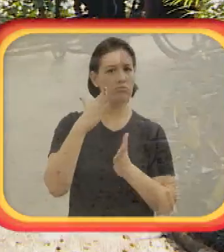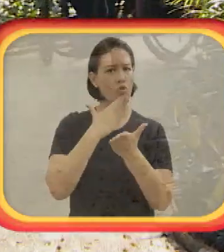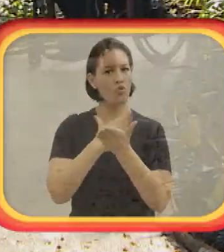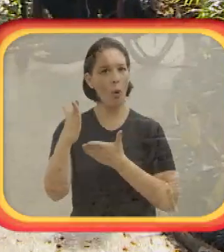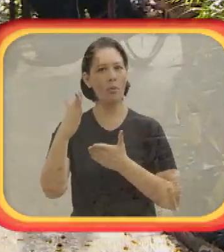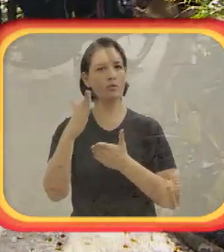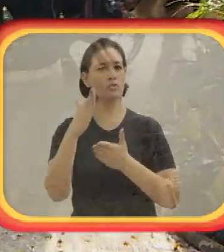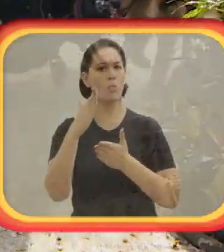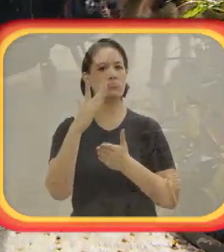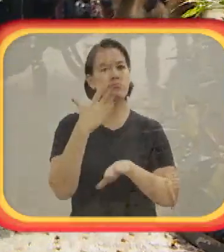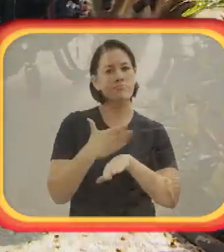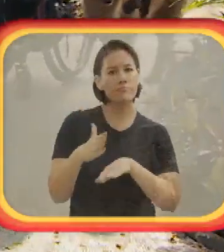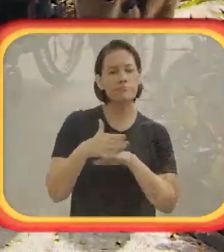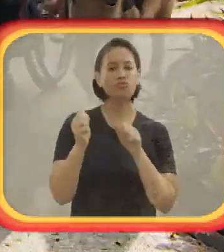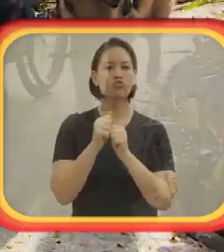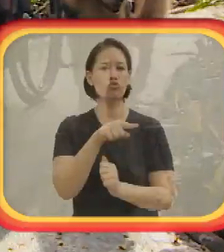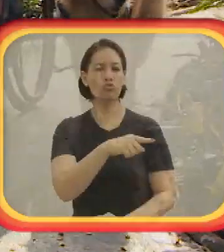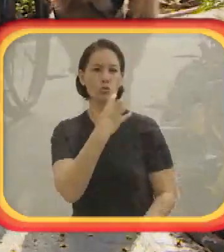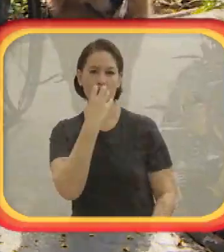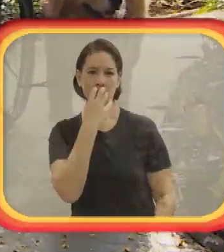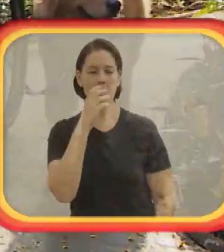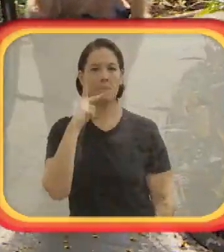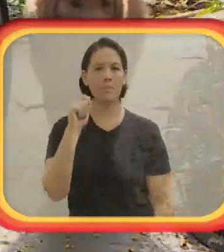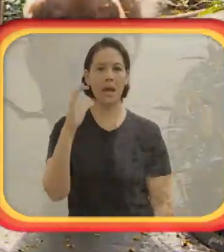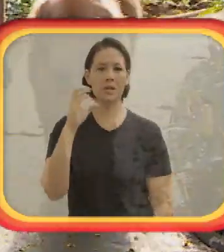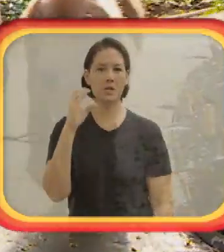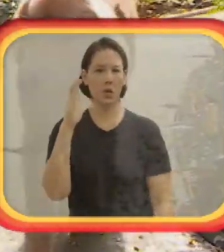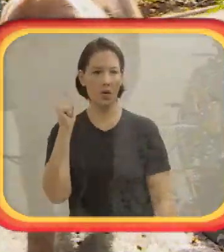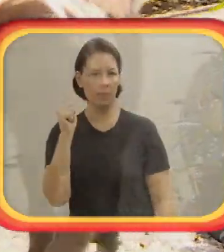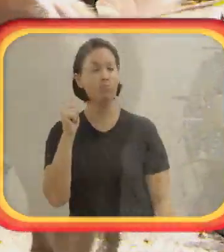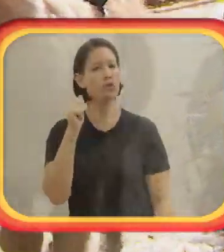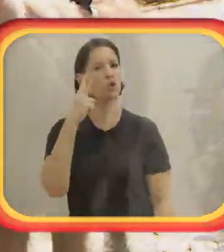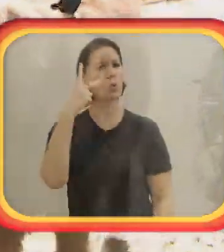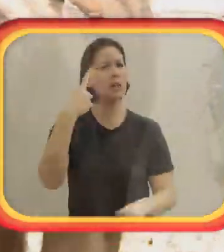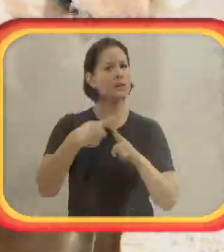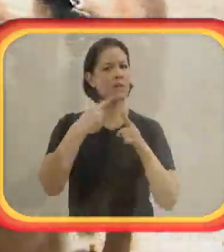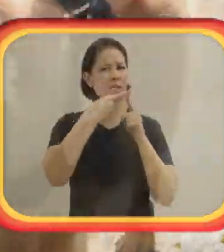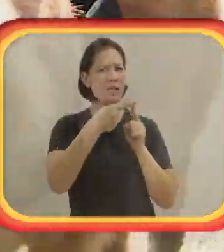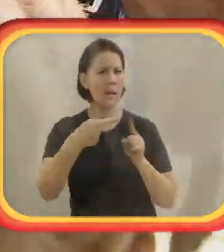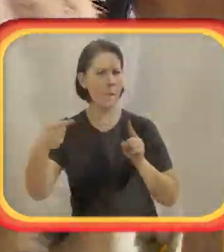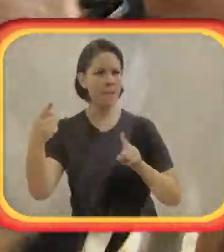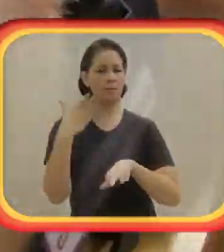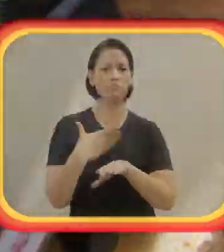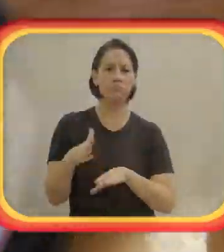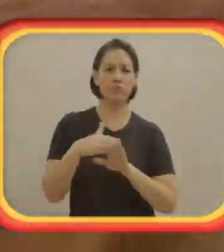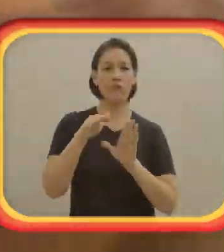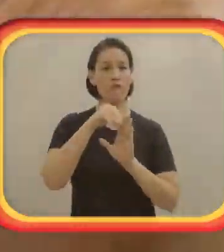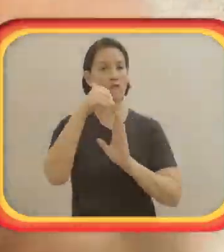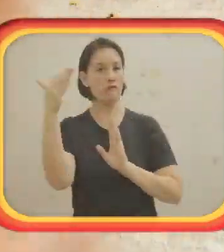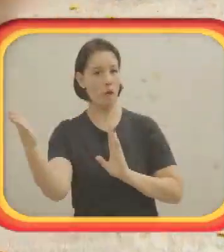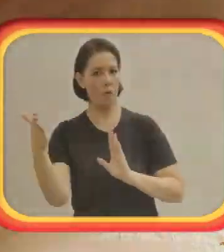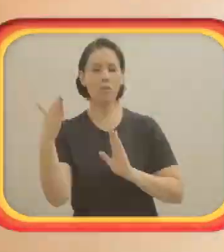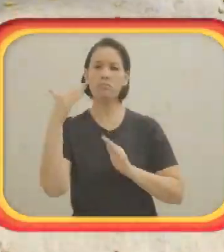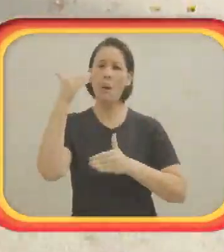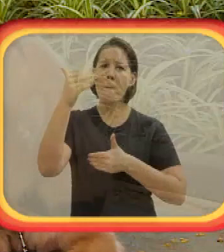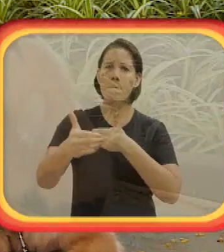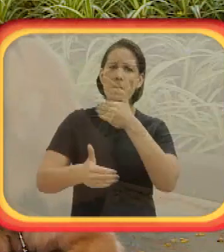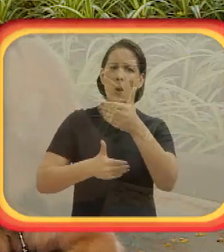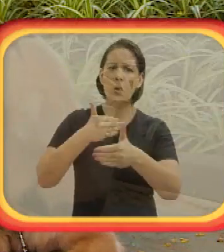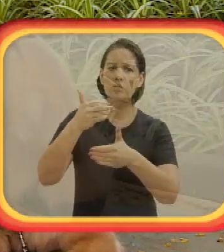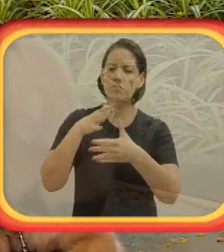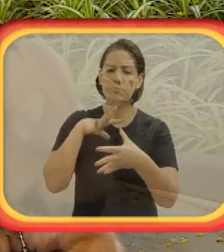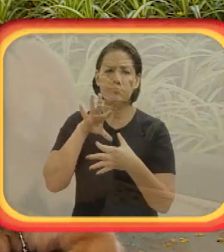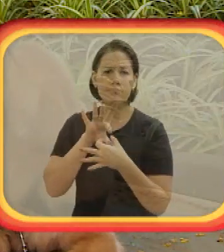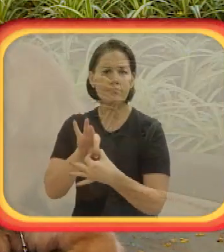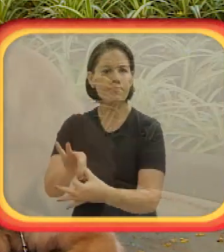perfil. Então, em agosto, mais ou menos, de 2015, a gente começou a fazer